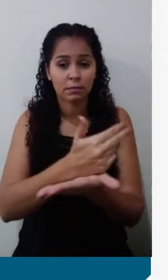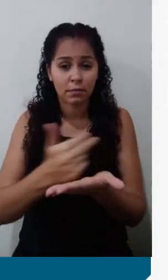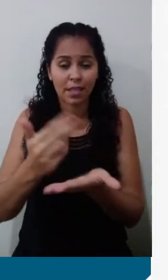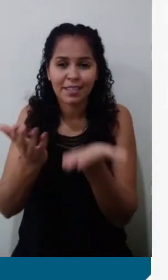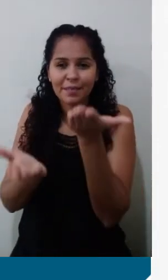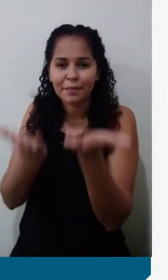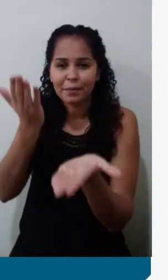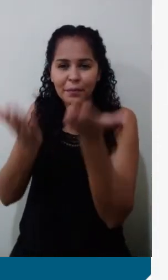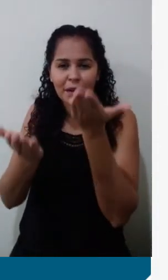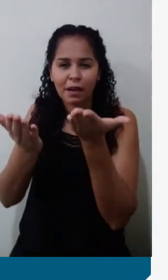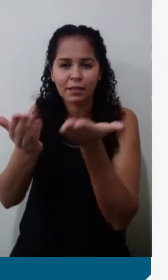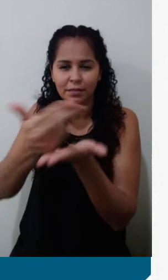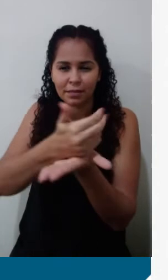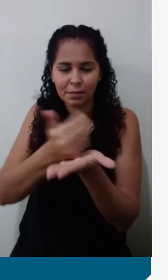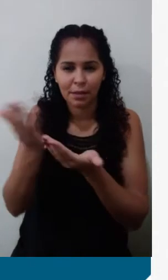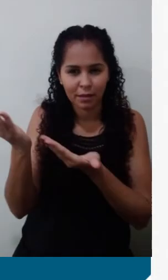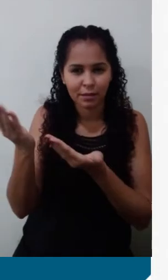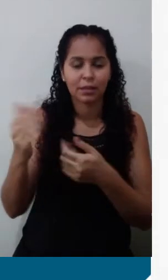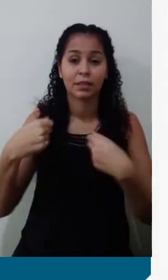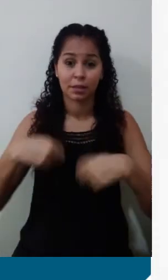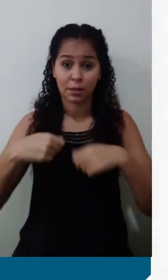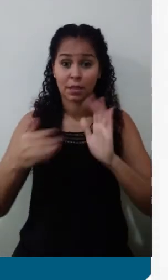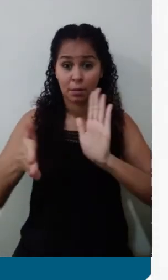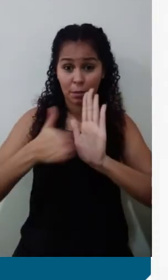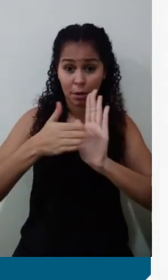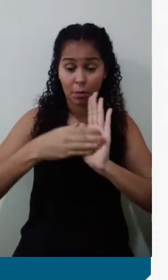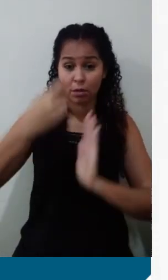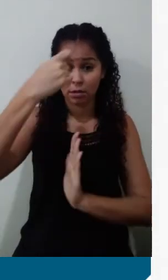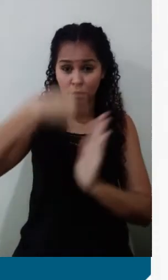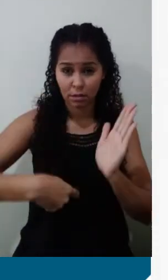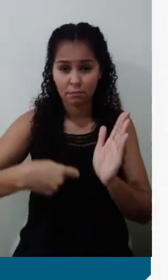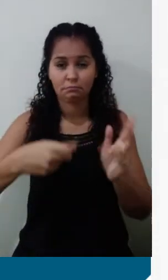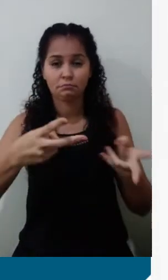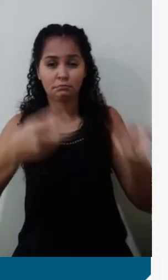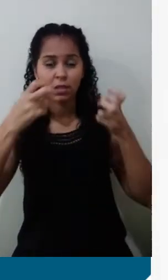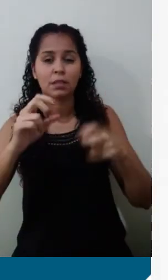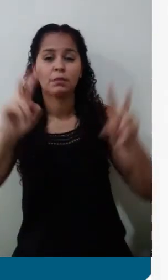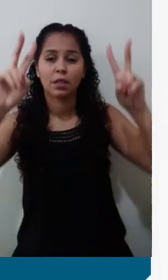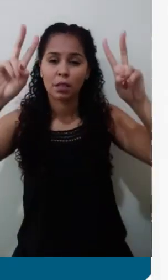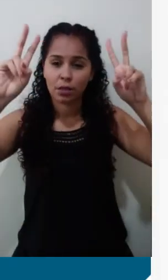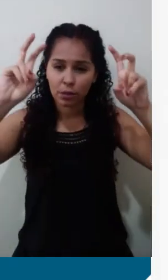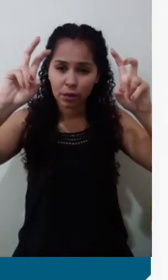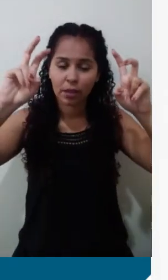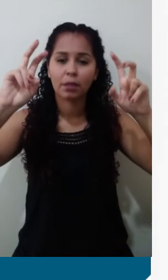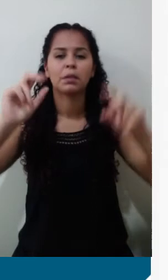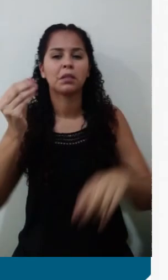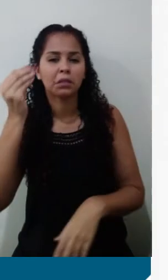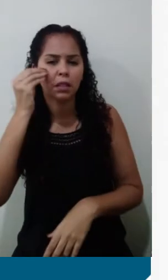coloquei aí na imagem, você precisa pegar a proposta de redação, identificar o tema, e a partir